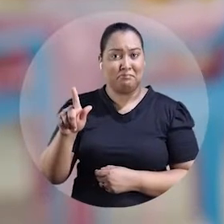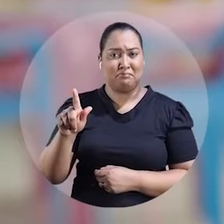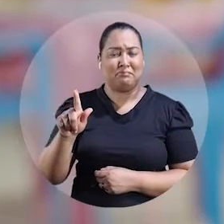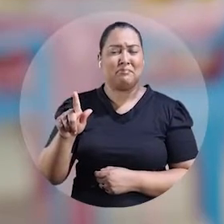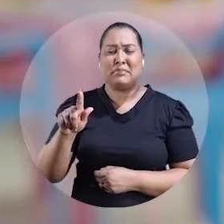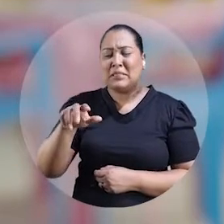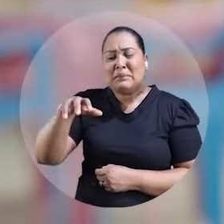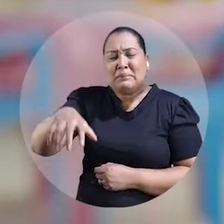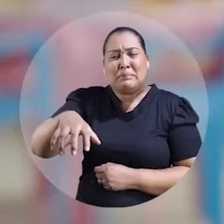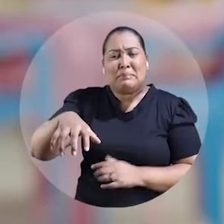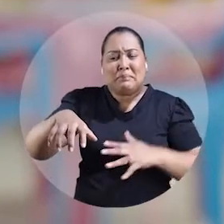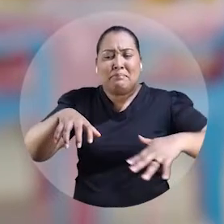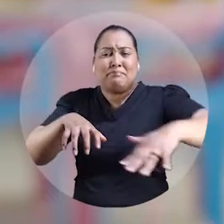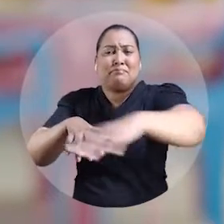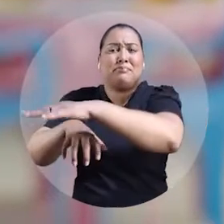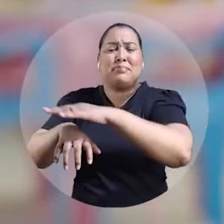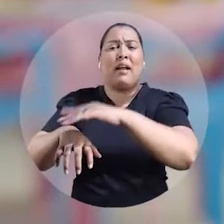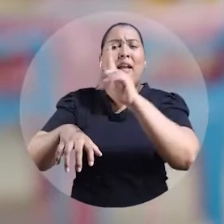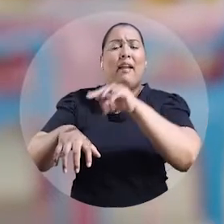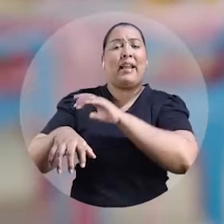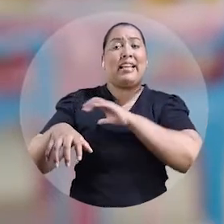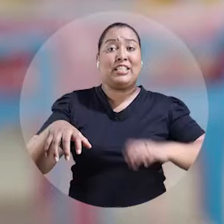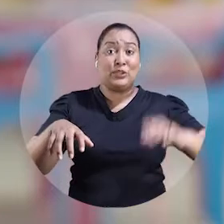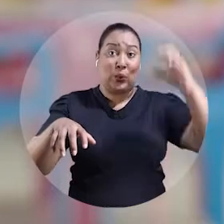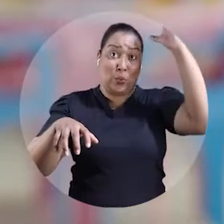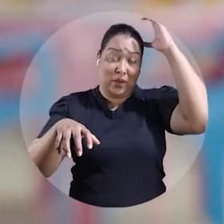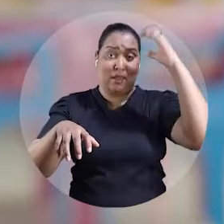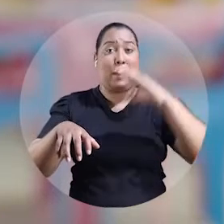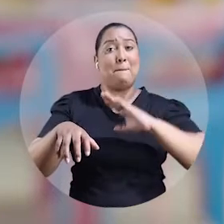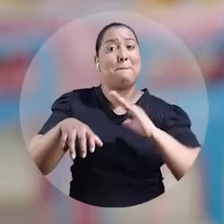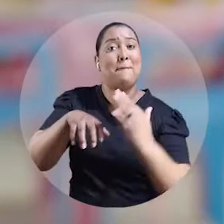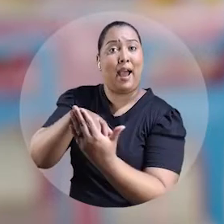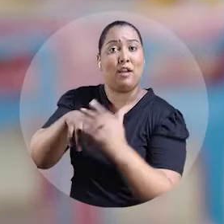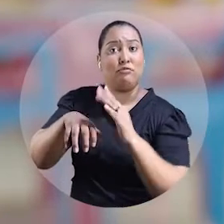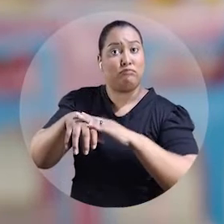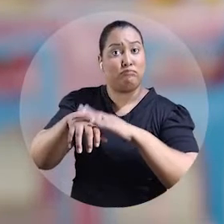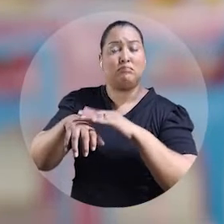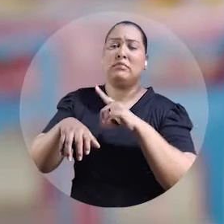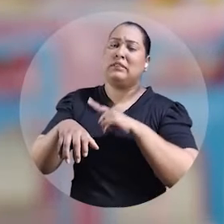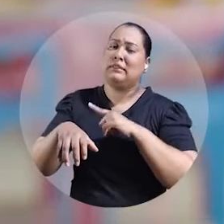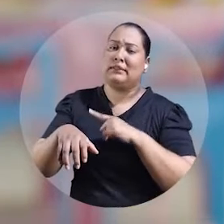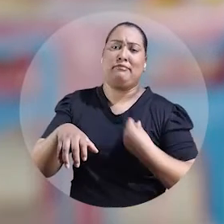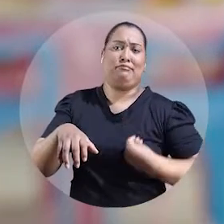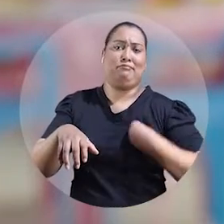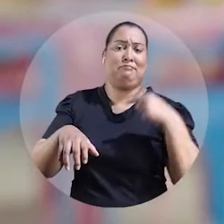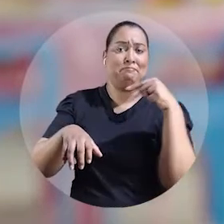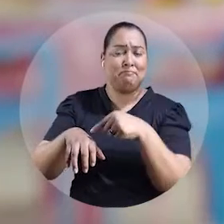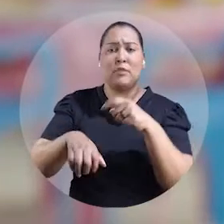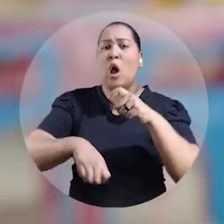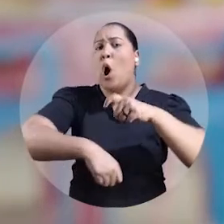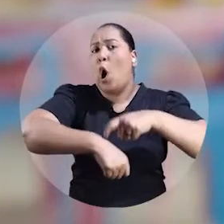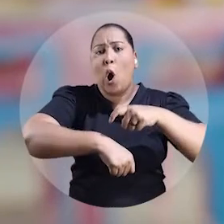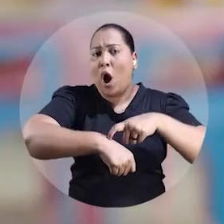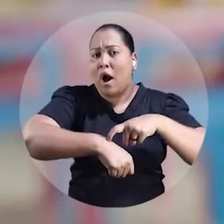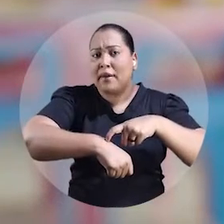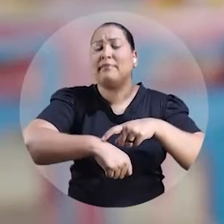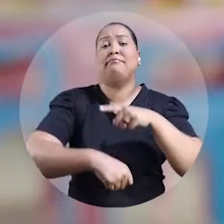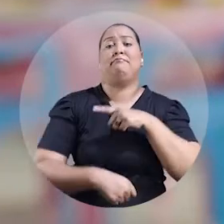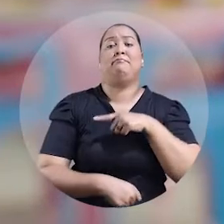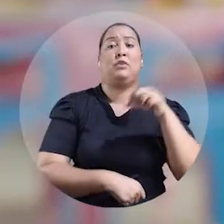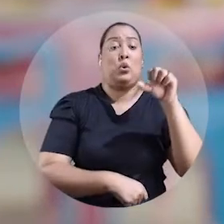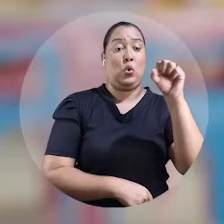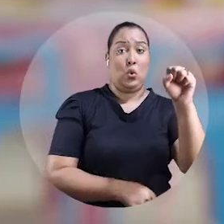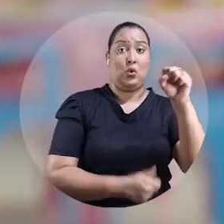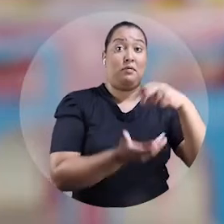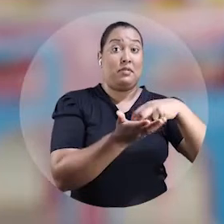Pereira, no coração do Cristo Rei, né? Do bairro Cristo Rei. Estamos aqui à